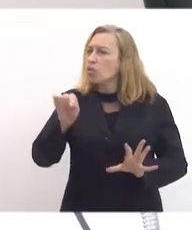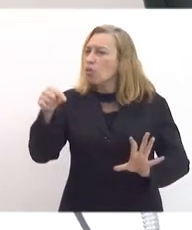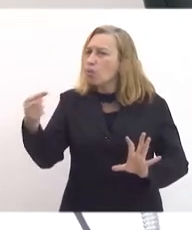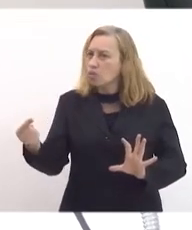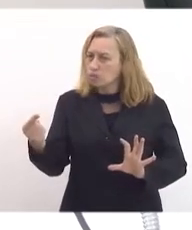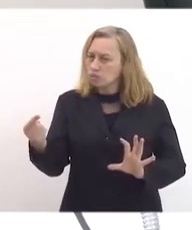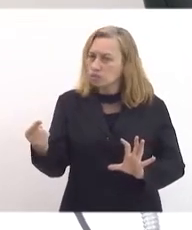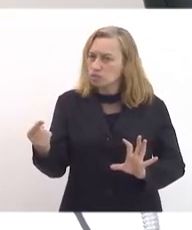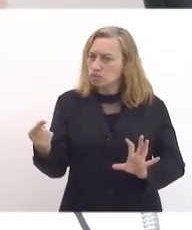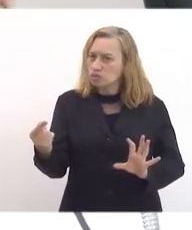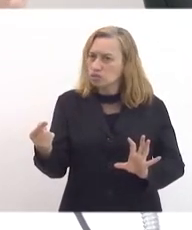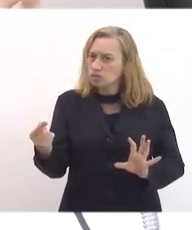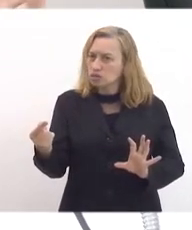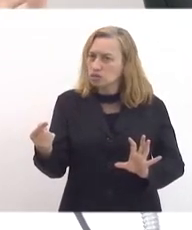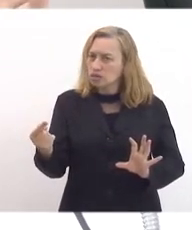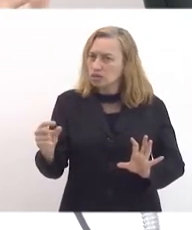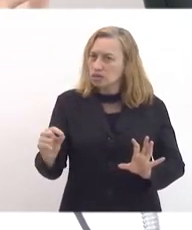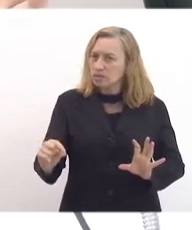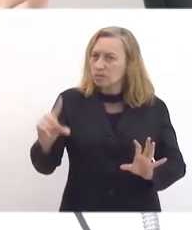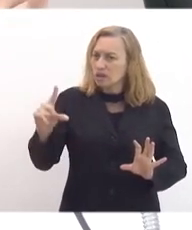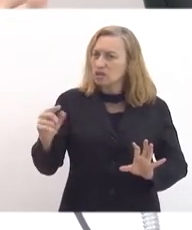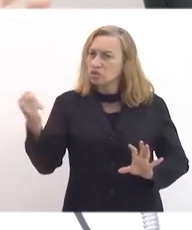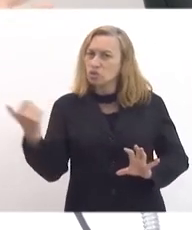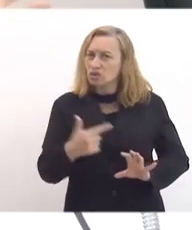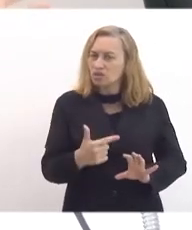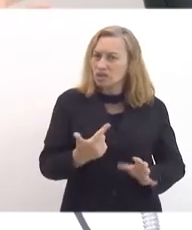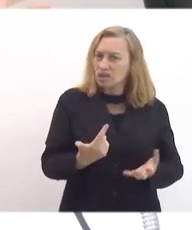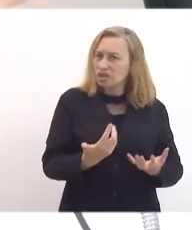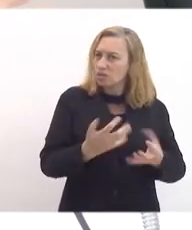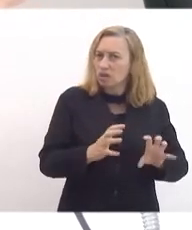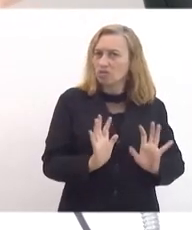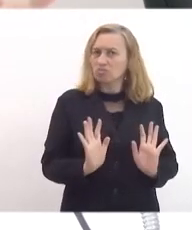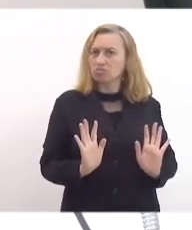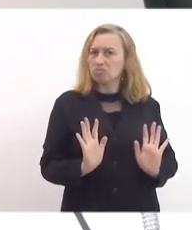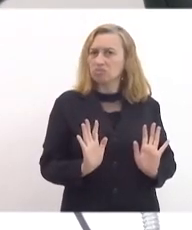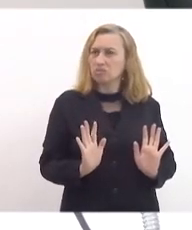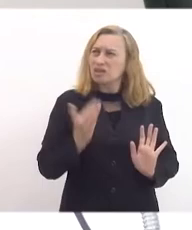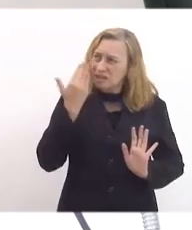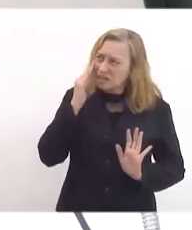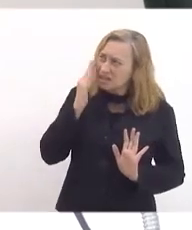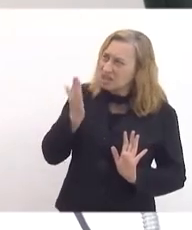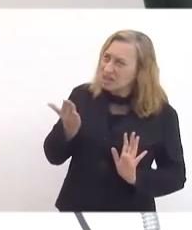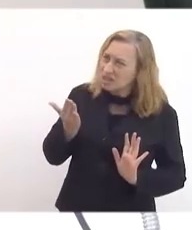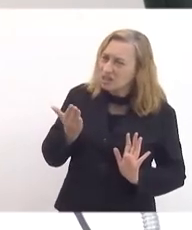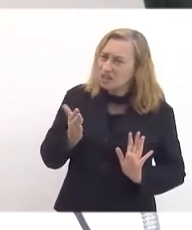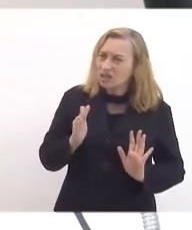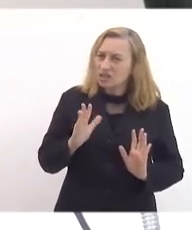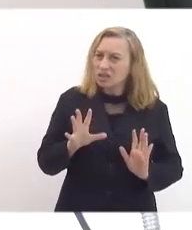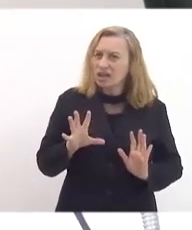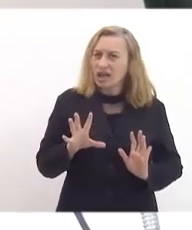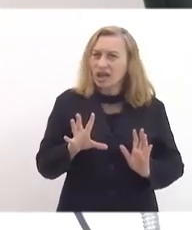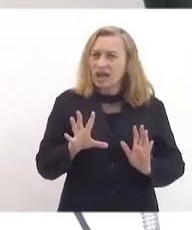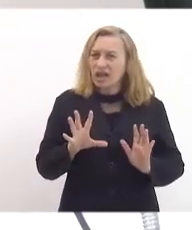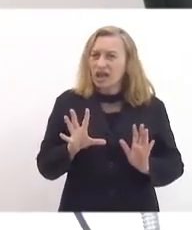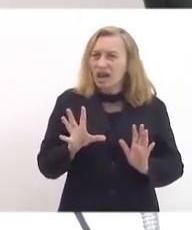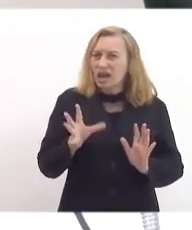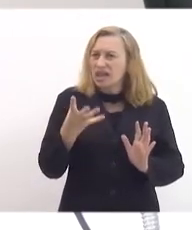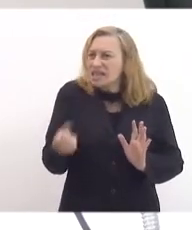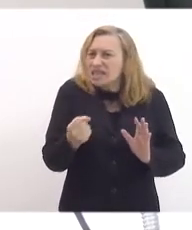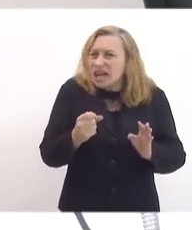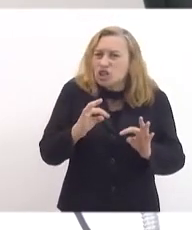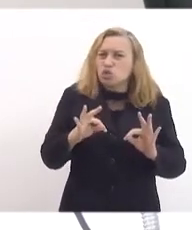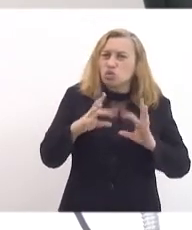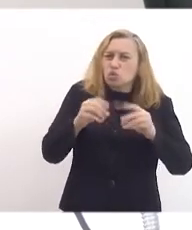que sejam a maior do que você o que a bar Você tá entendendo não é você tem que aderir possibilita eles o que está